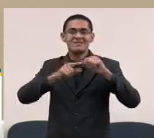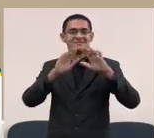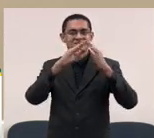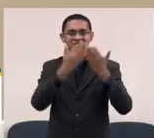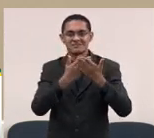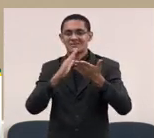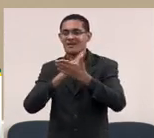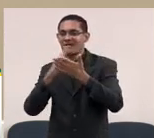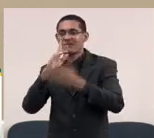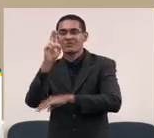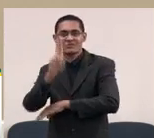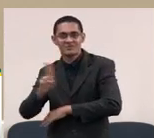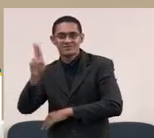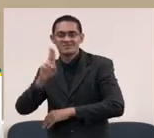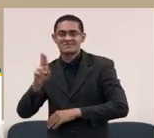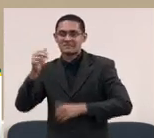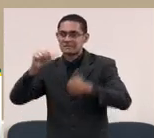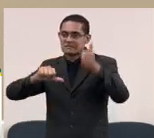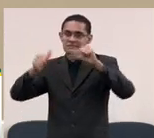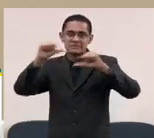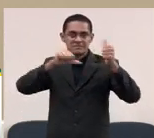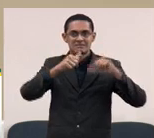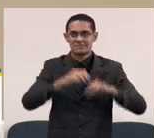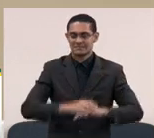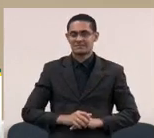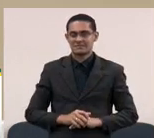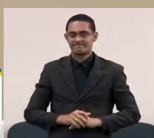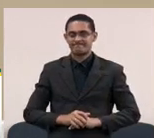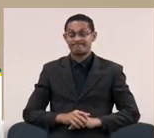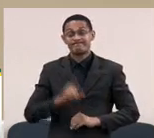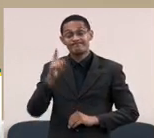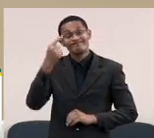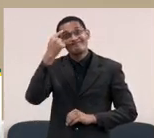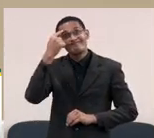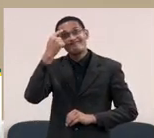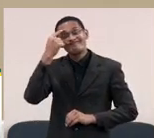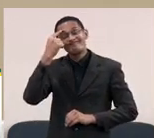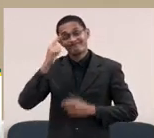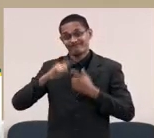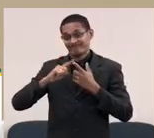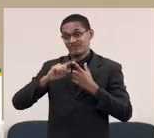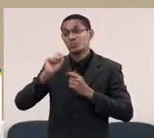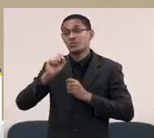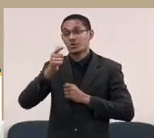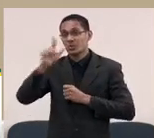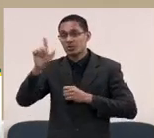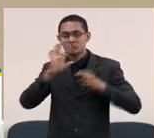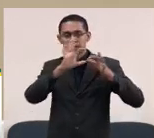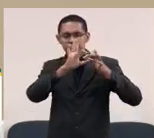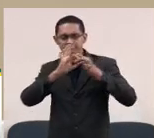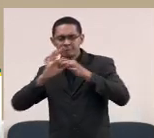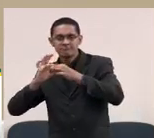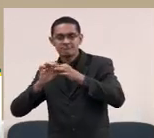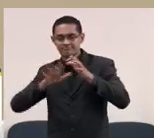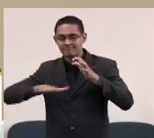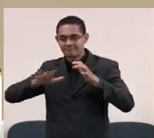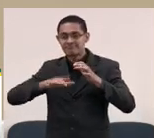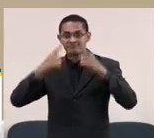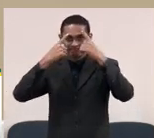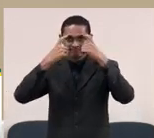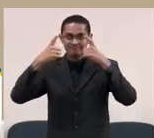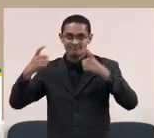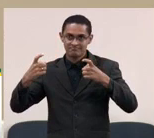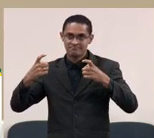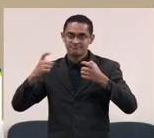muita universidade. A gente não pode deixar de pensar também o contexto da violência que se vive